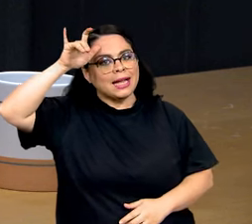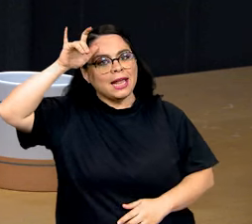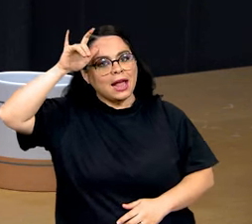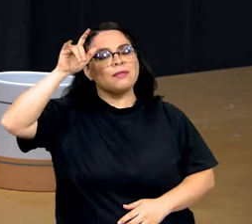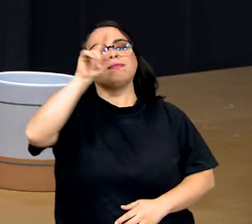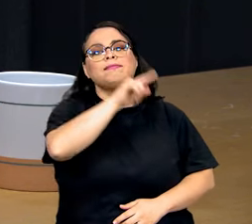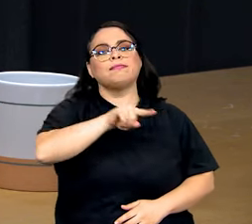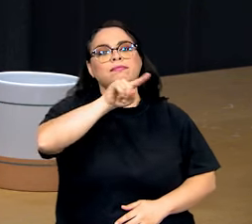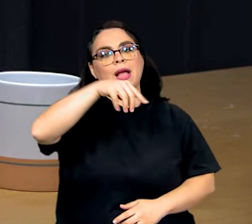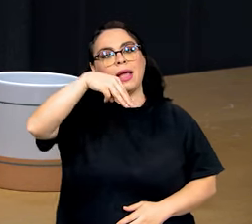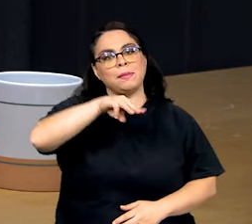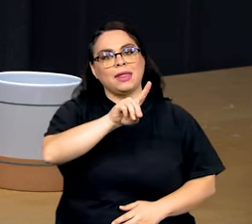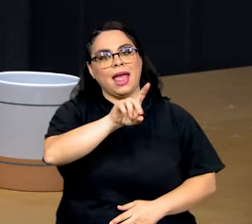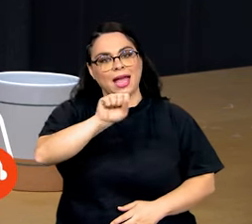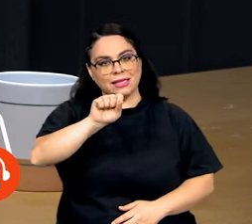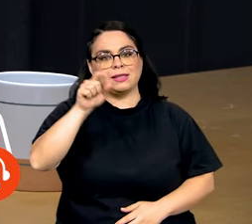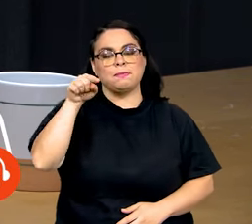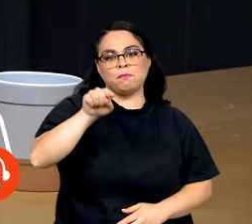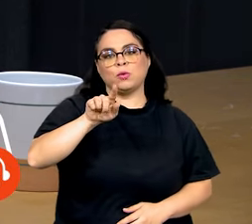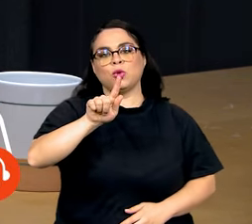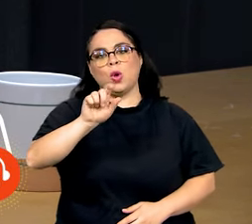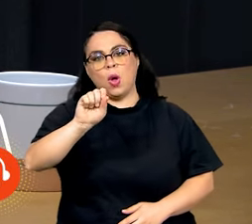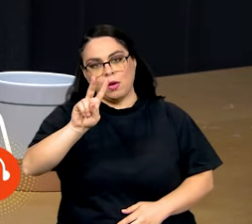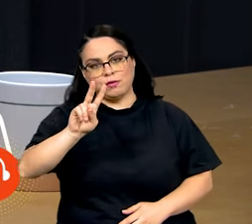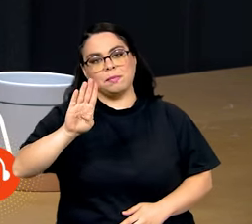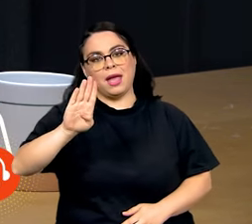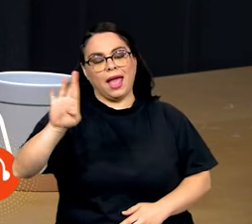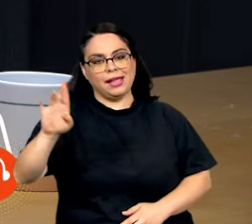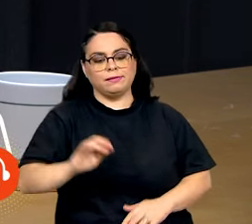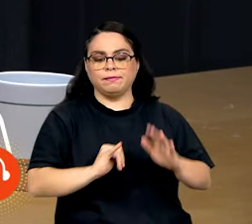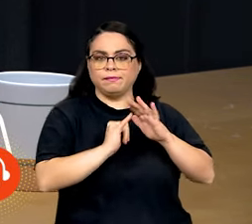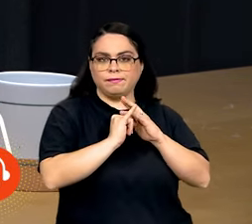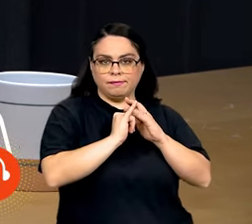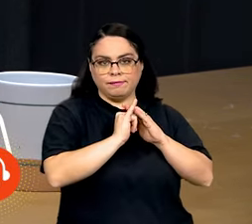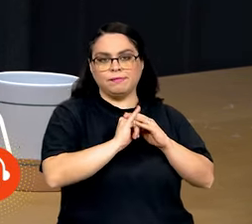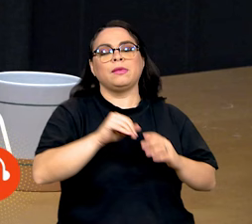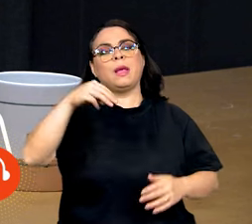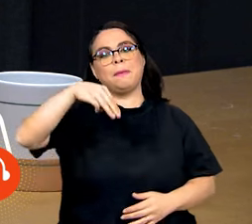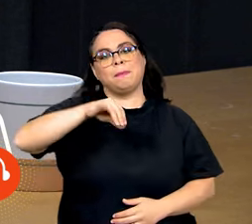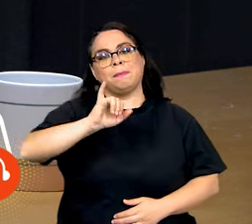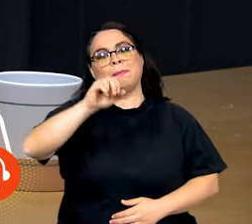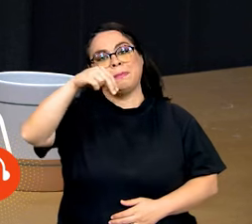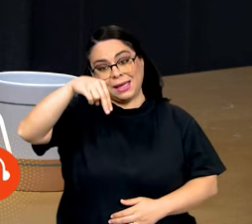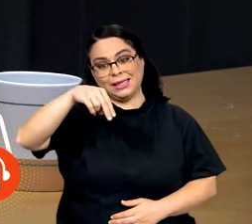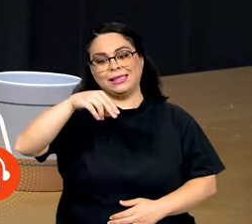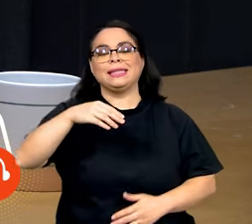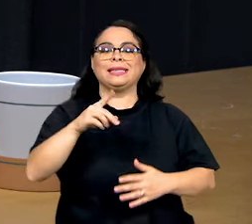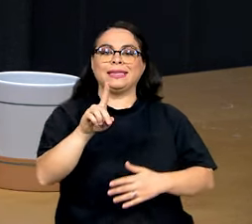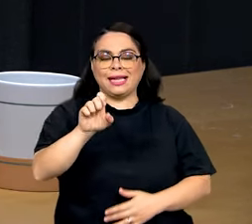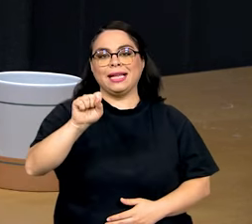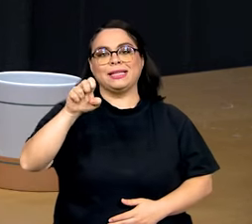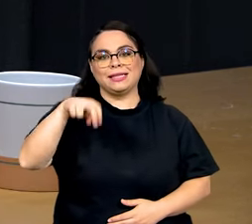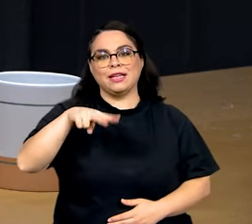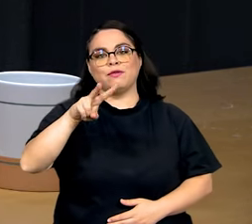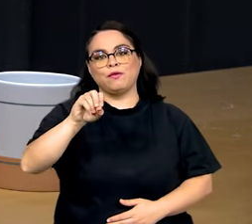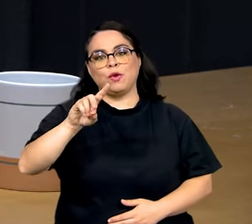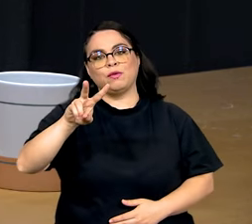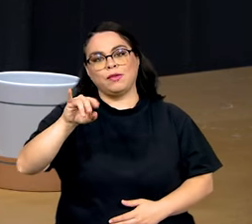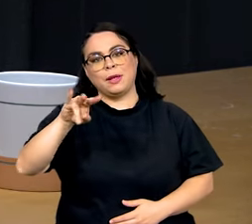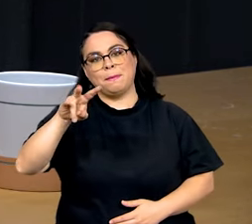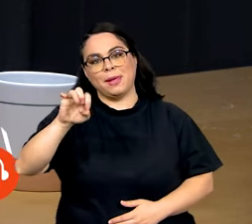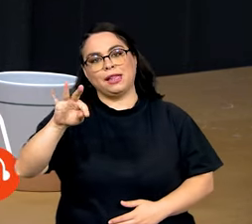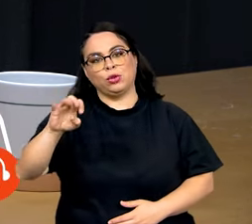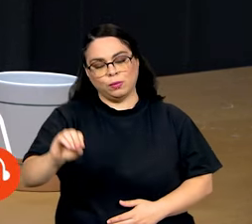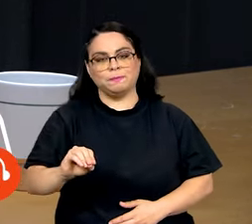nos seguir pelo @md goov.br e pelo YouTube no @ desenvolvimento e claro o disque